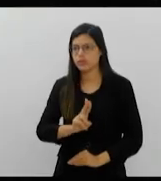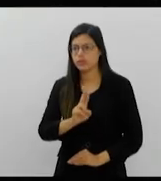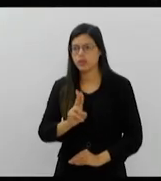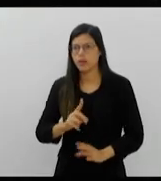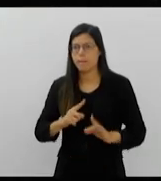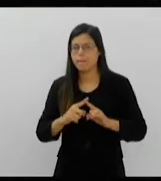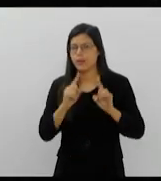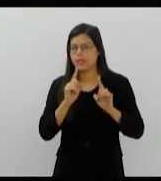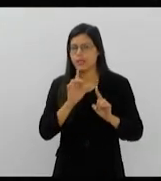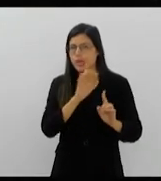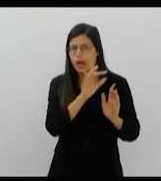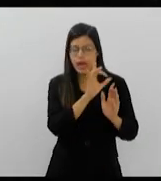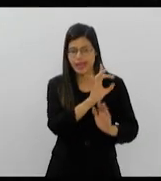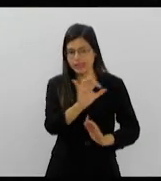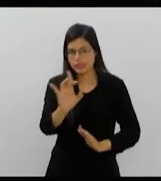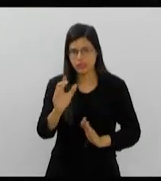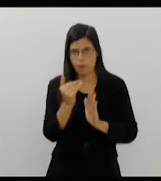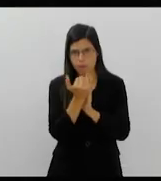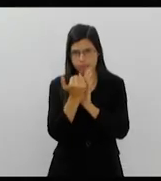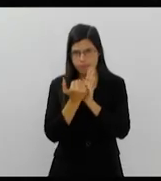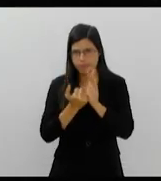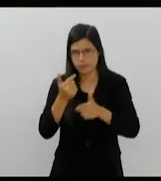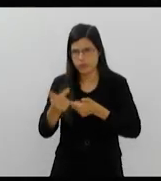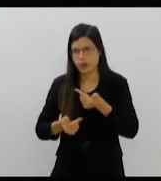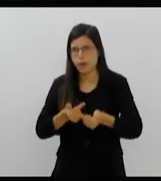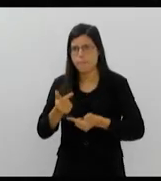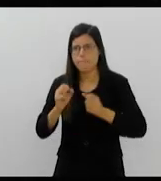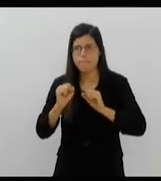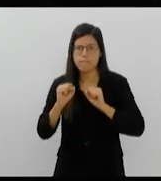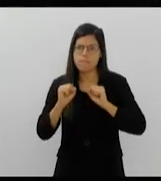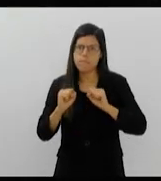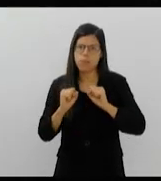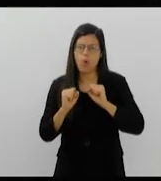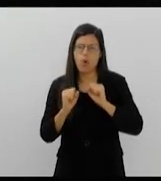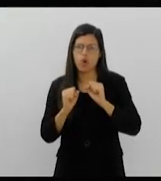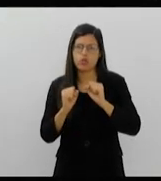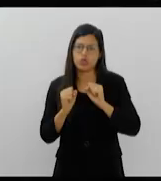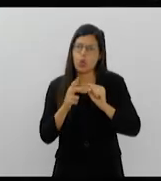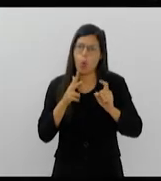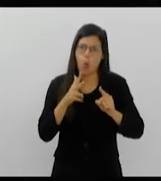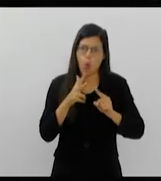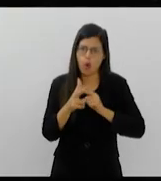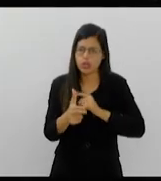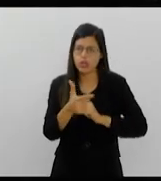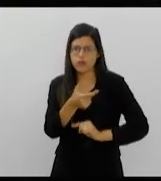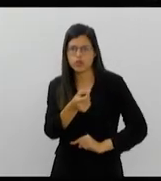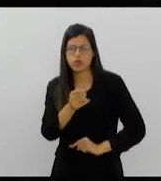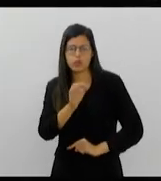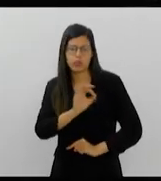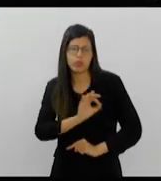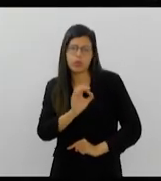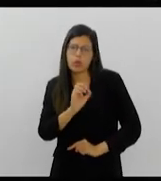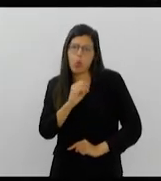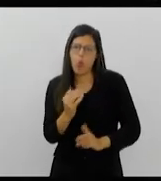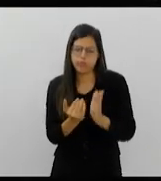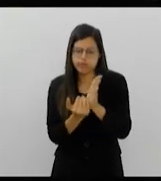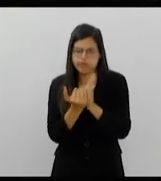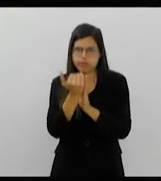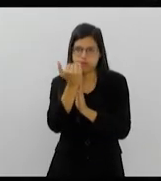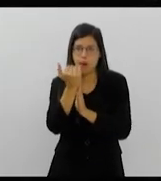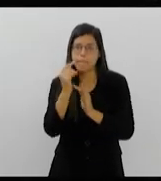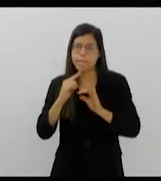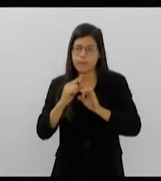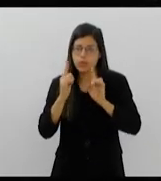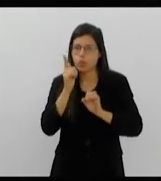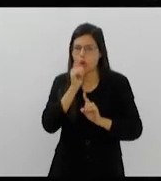de cada programa de trabalho possam ser acrescida ou cortada em 20%, mas garante a execução de